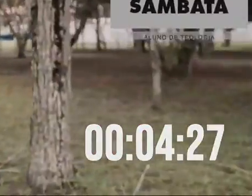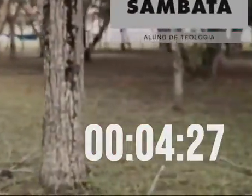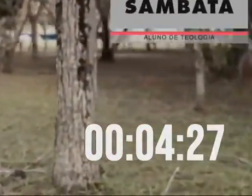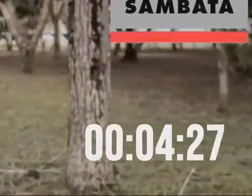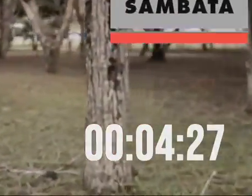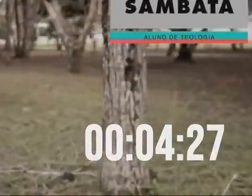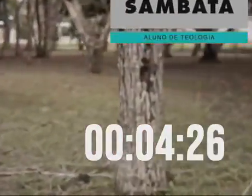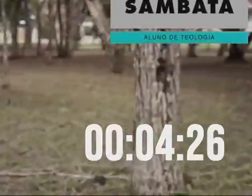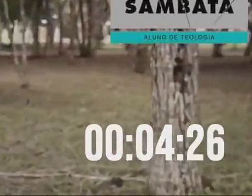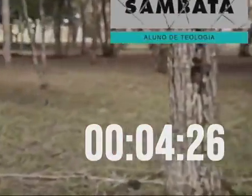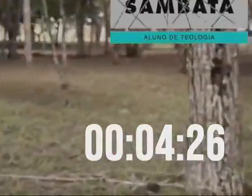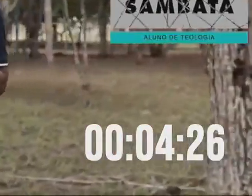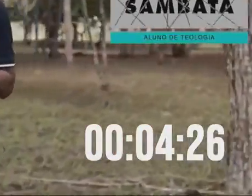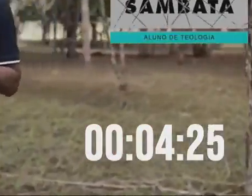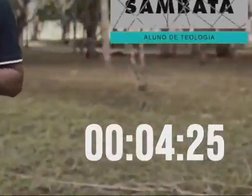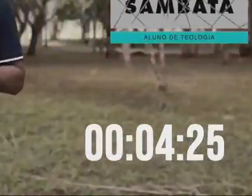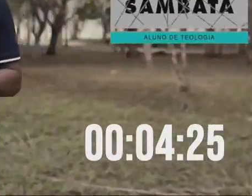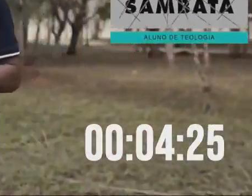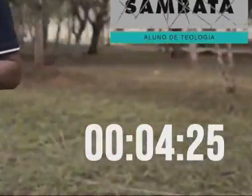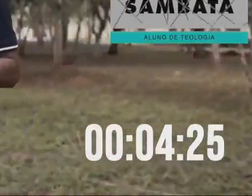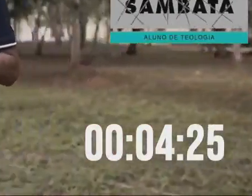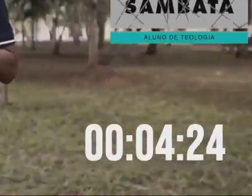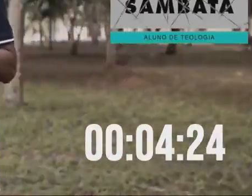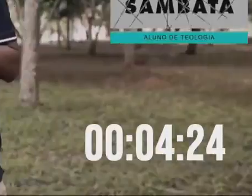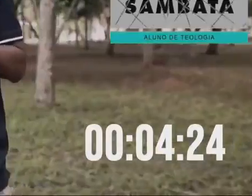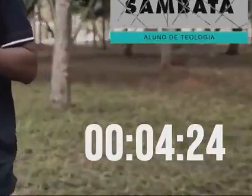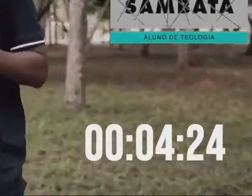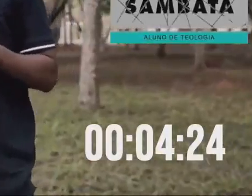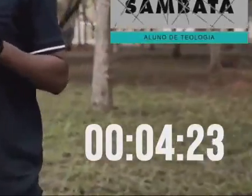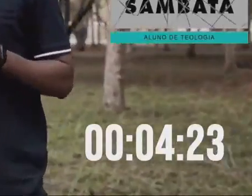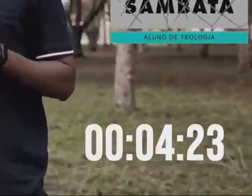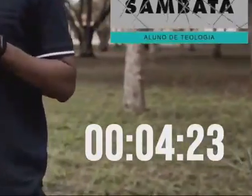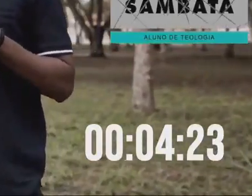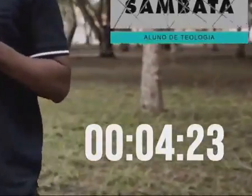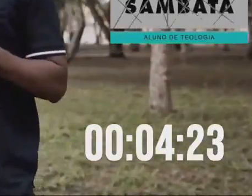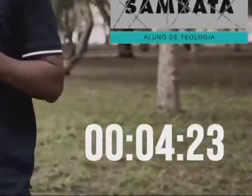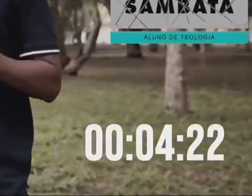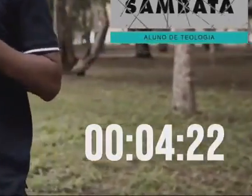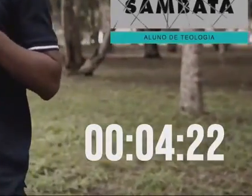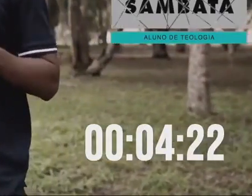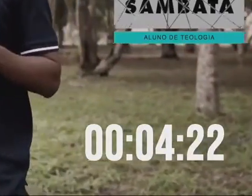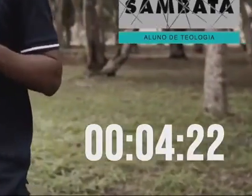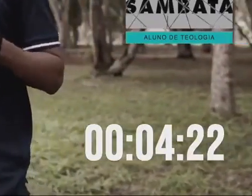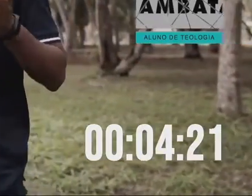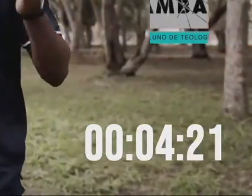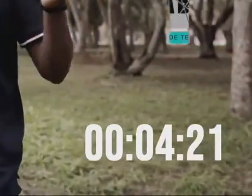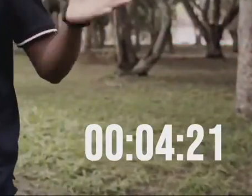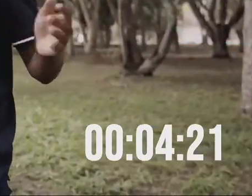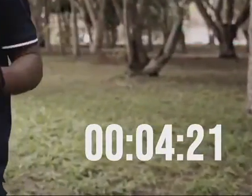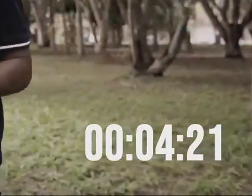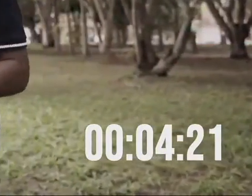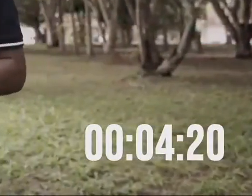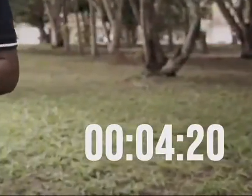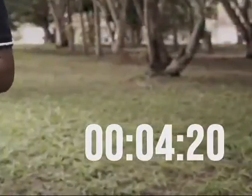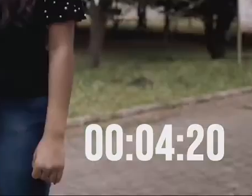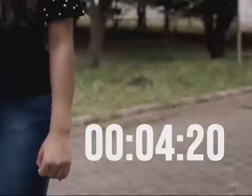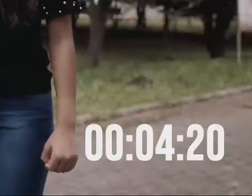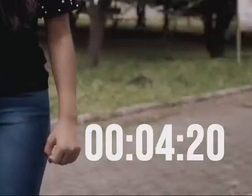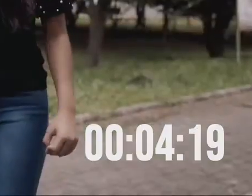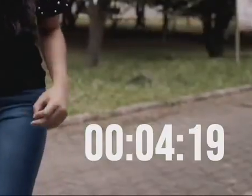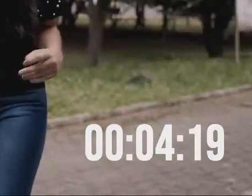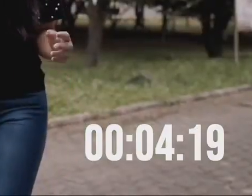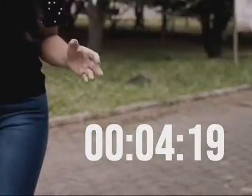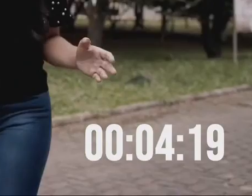Para que as capacidades mentais e sociais sejam plenamente desenvolvidas, é necessário viver em um ambiente que proporciona contato com a natureza e com diferentes tipos de